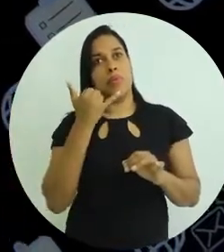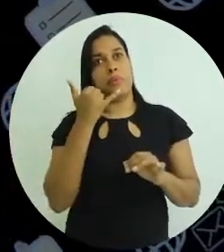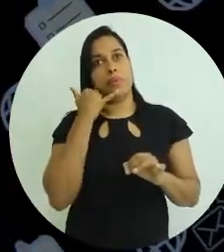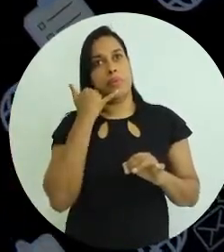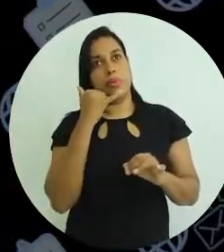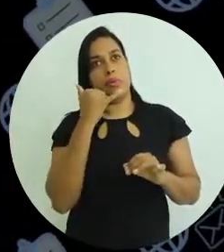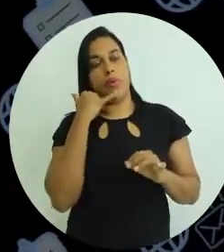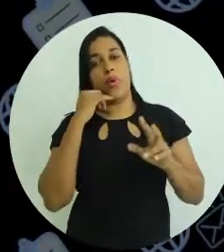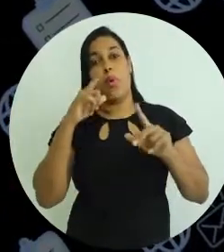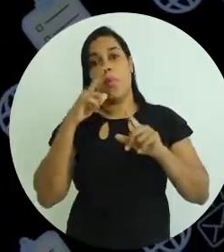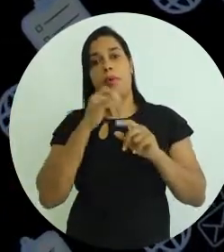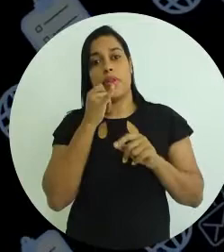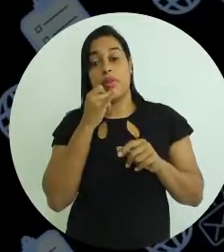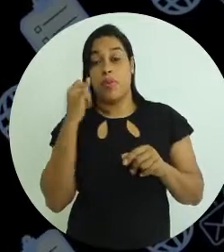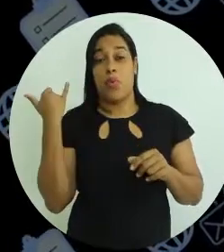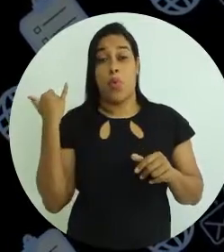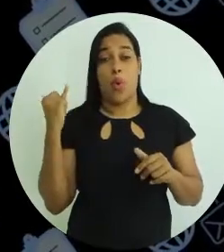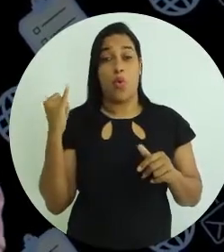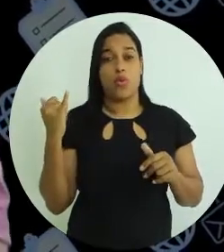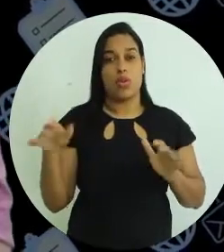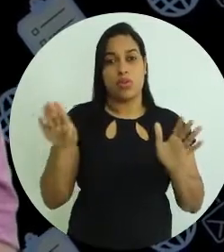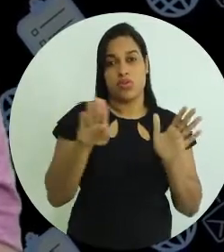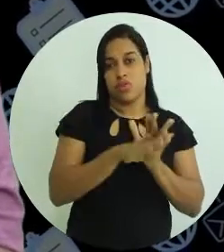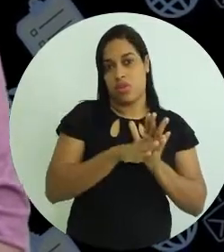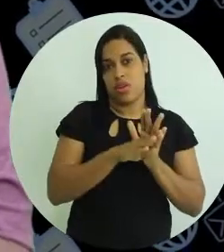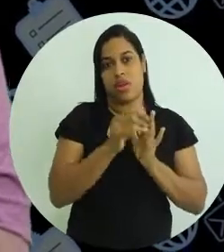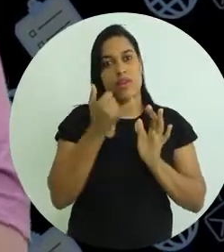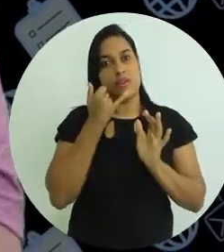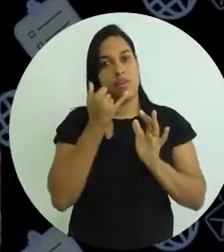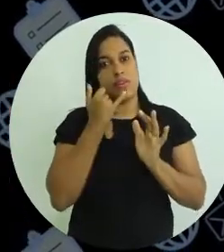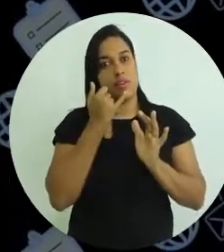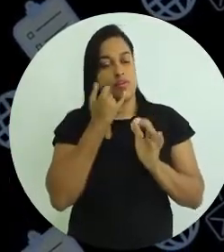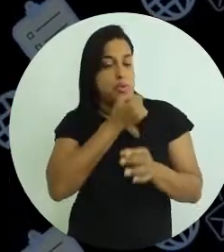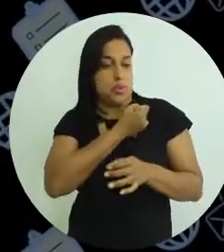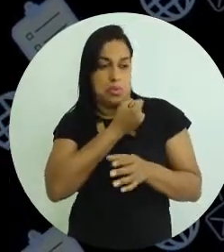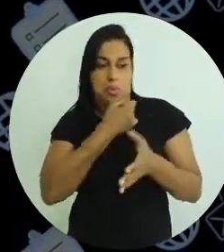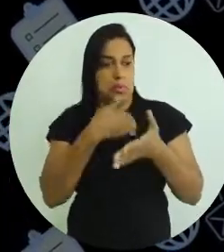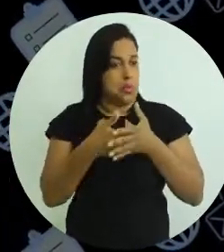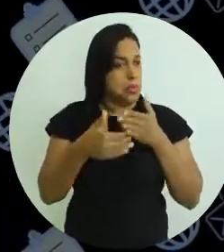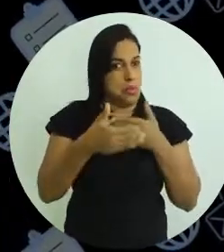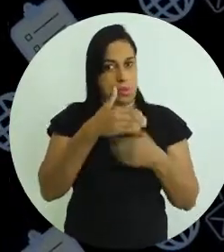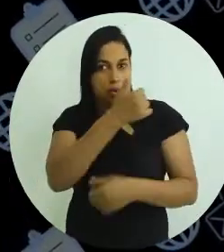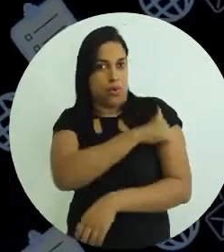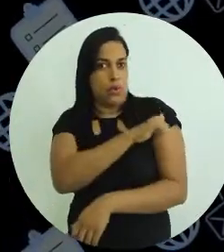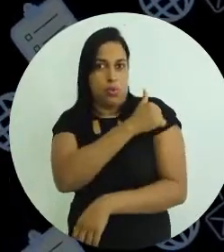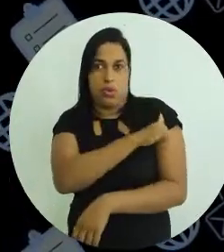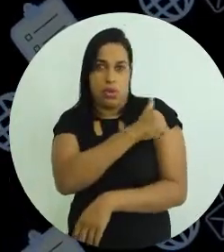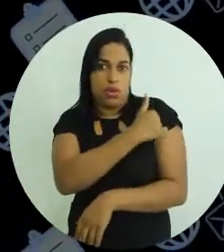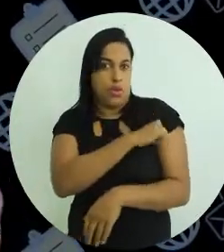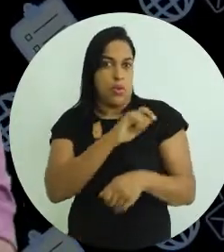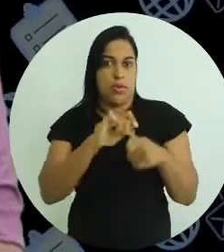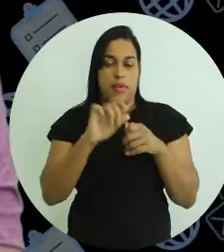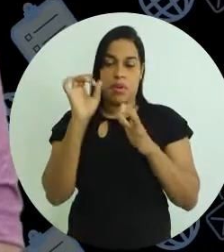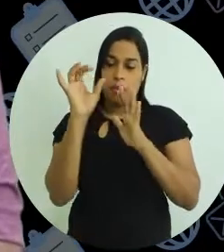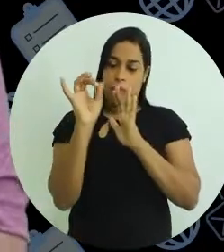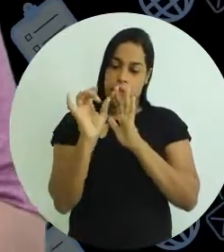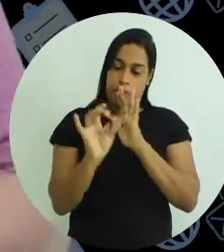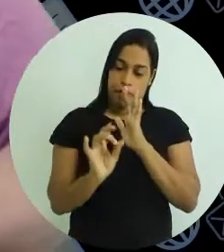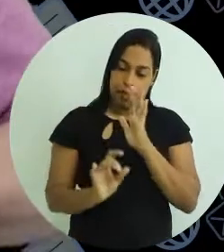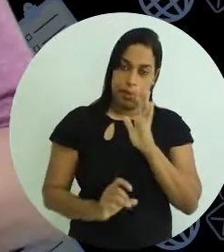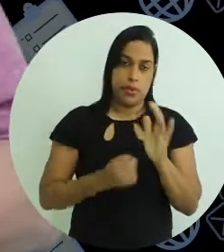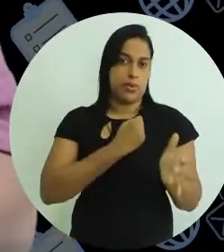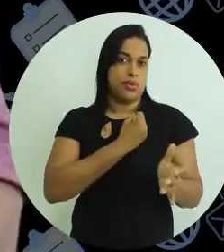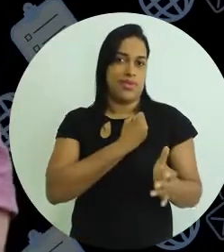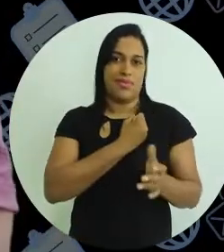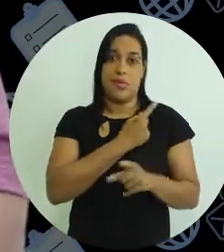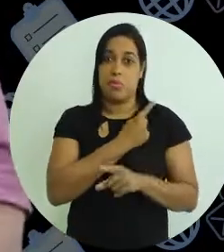fazer um tipo de controle sobre isso, chegar, por exemplo, que a ligação de um número qualquer lá no Rio de Janeiro foi para esses números. Não